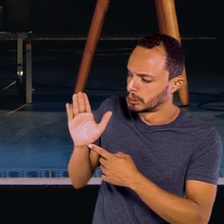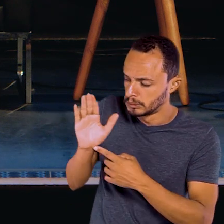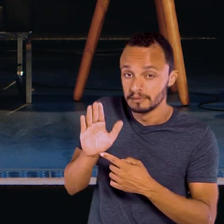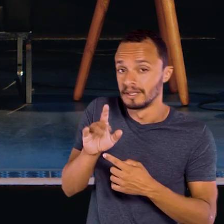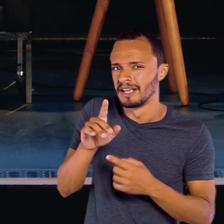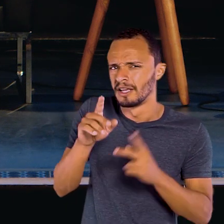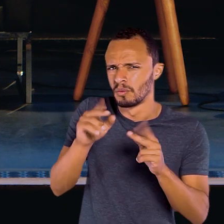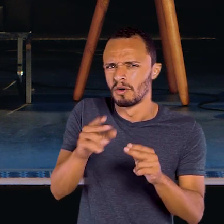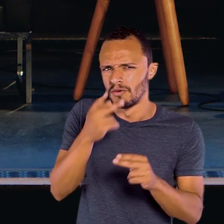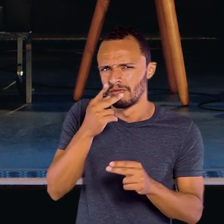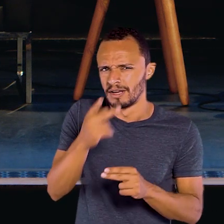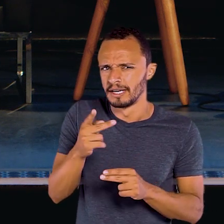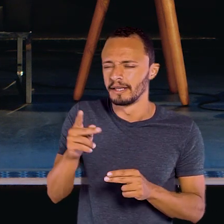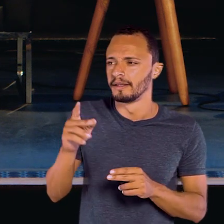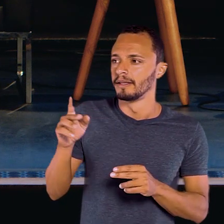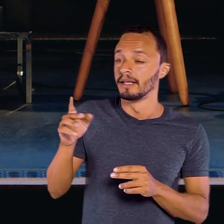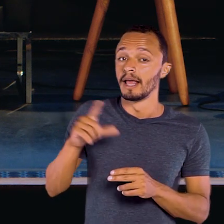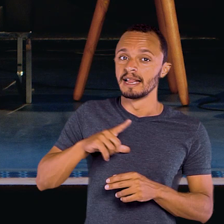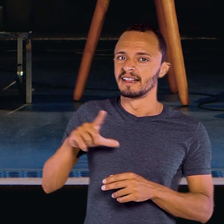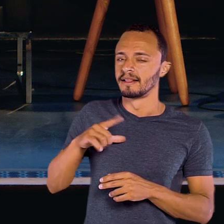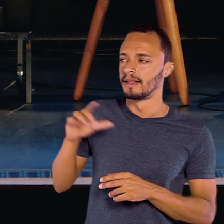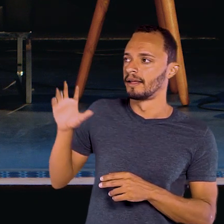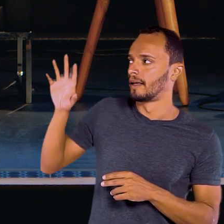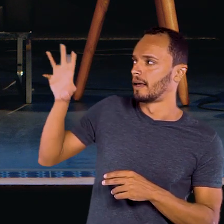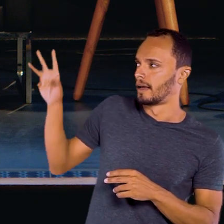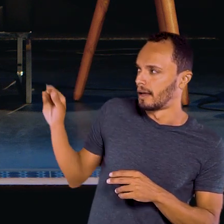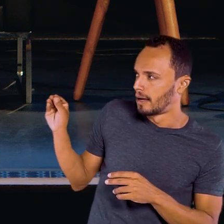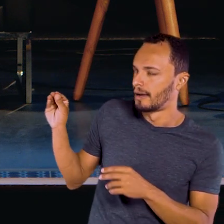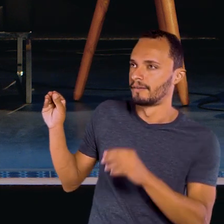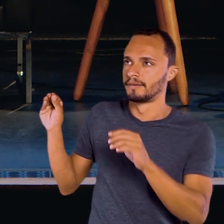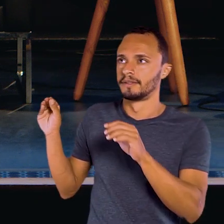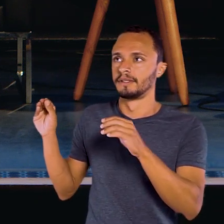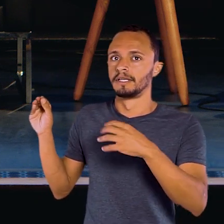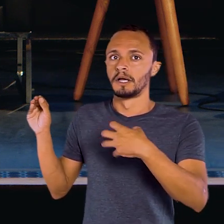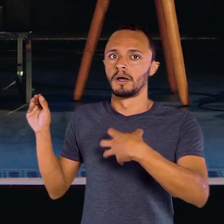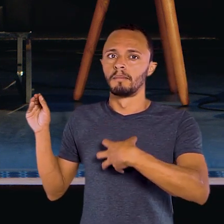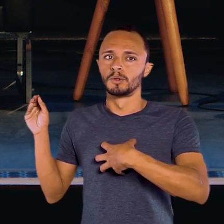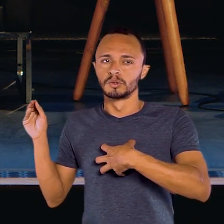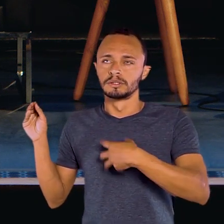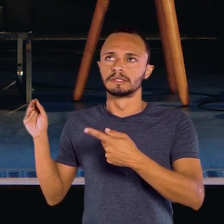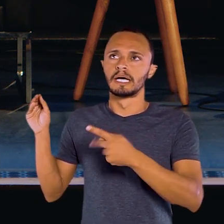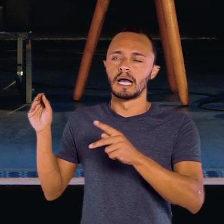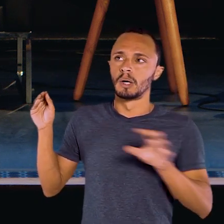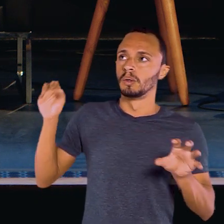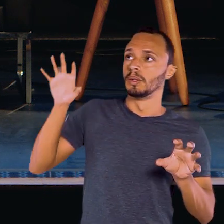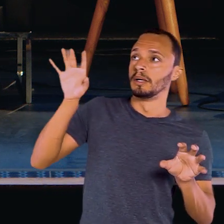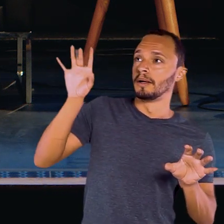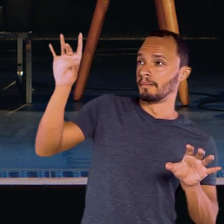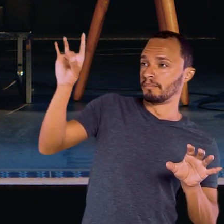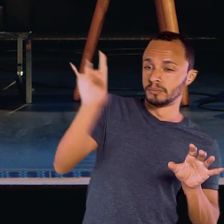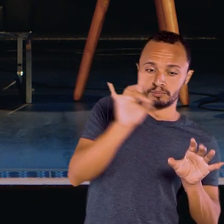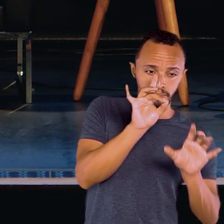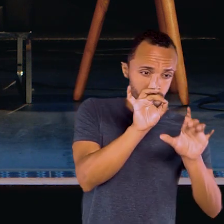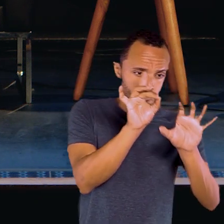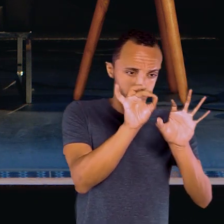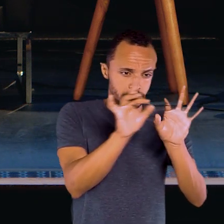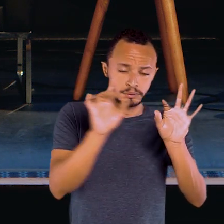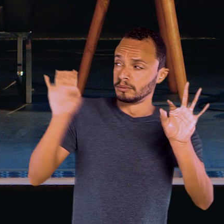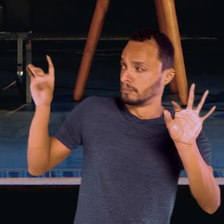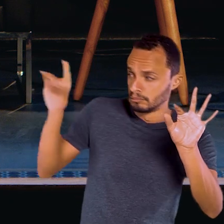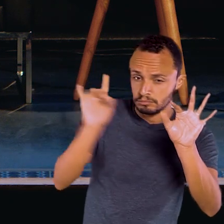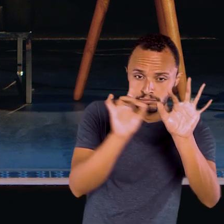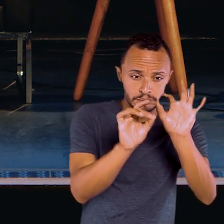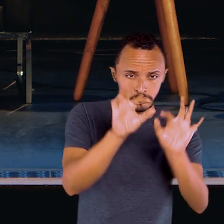e vai fazendo esse retrato. Essas autoras, eu acho que elas fazem parte desse mosaico. Em